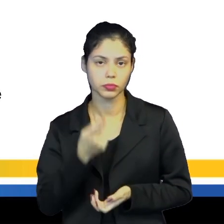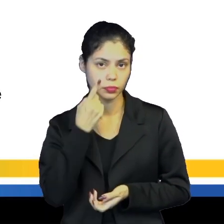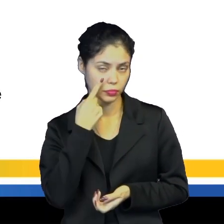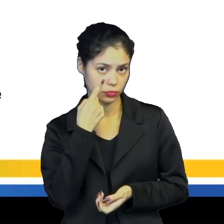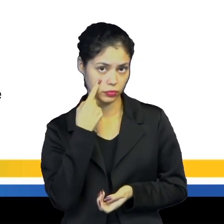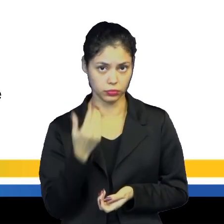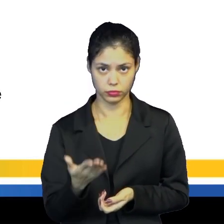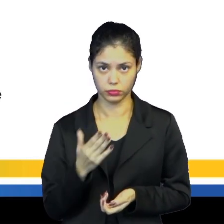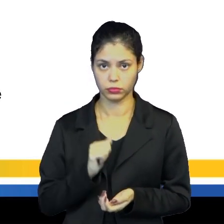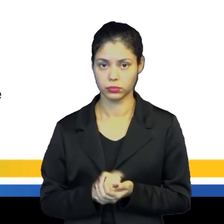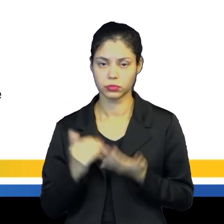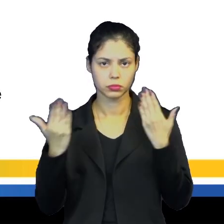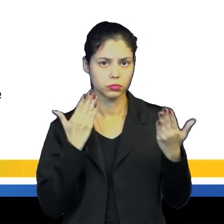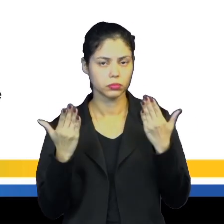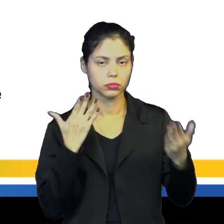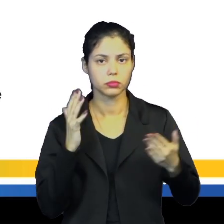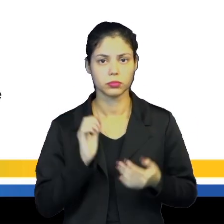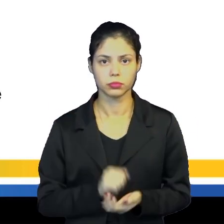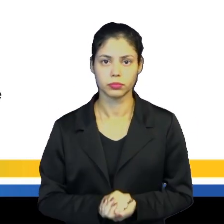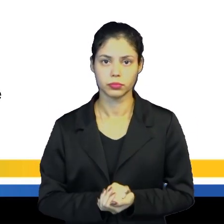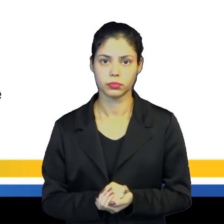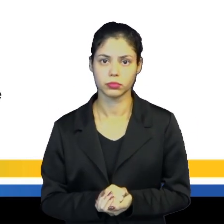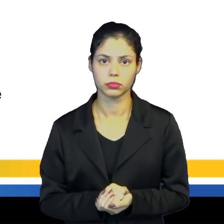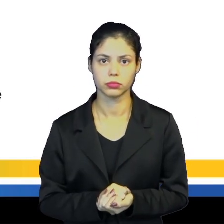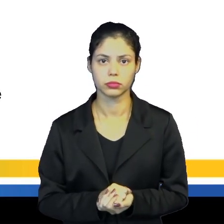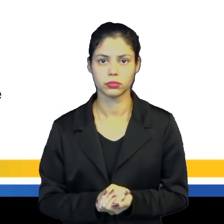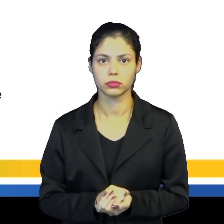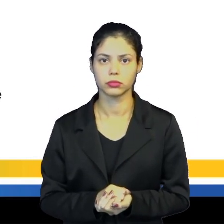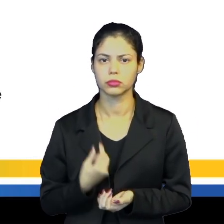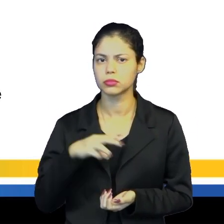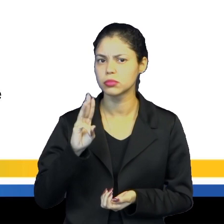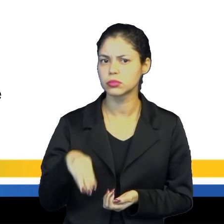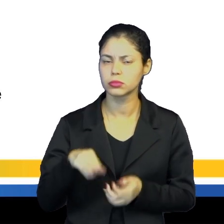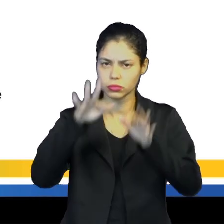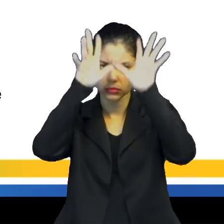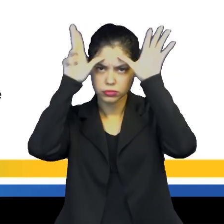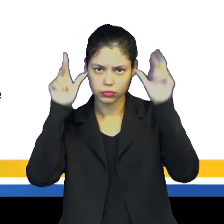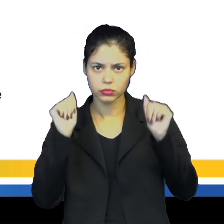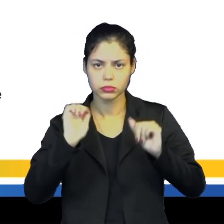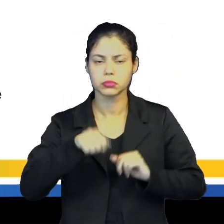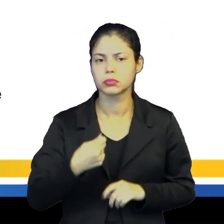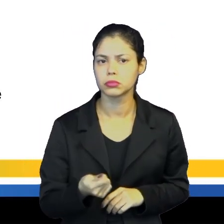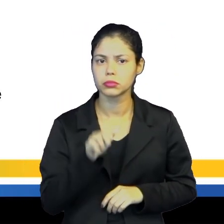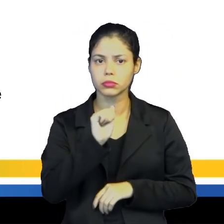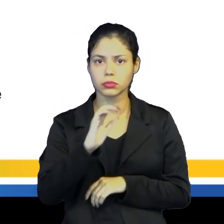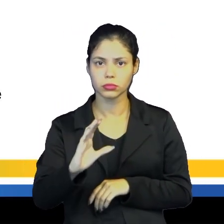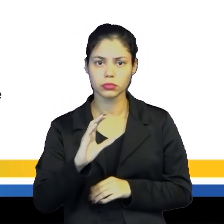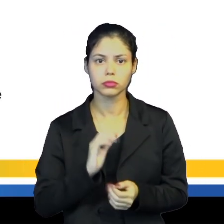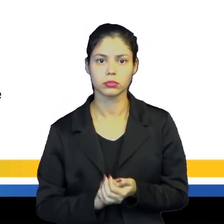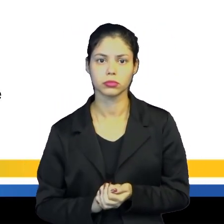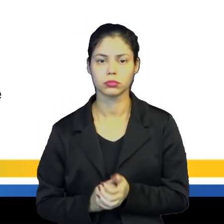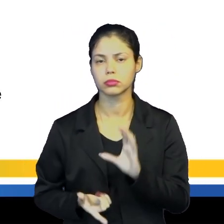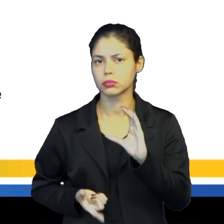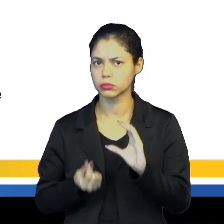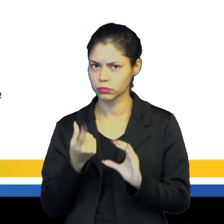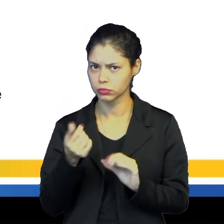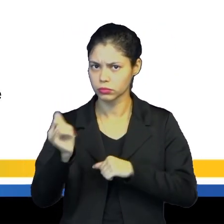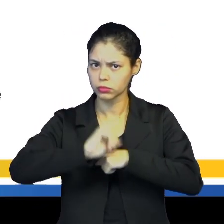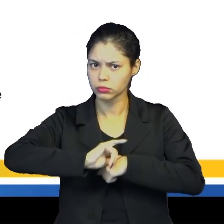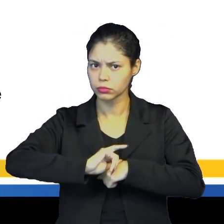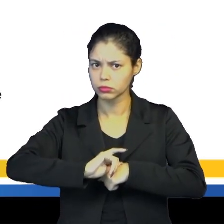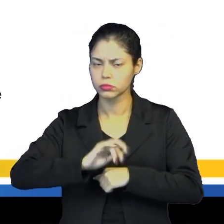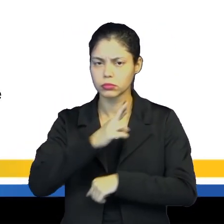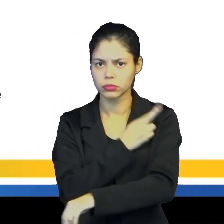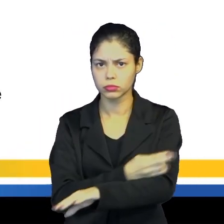olha aí, ó, comparativos, observe aí. Quem é o Acre? Qual é a sigla? AC. Qual é a capital? Rio